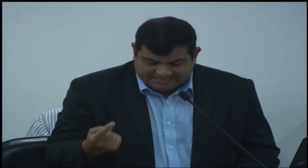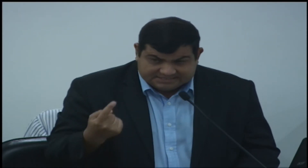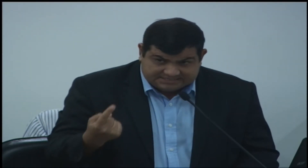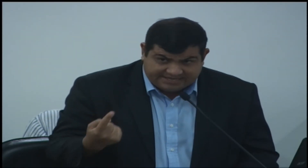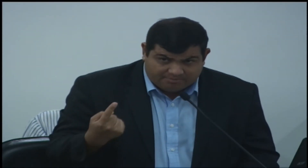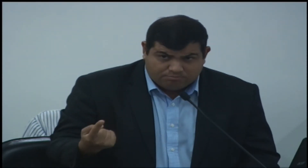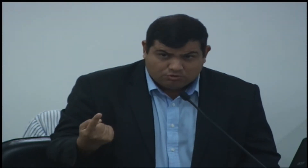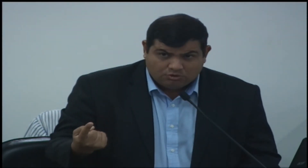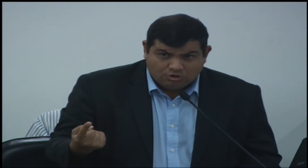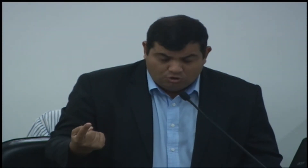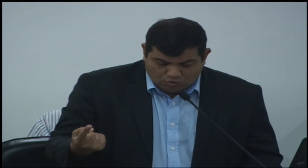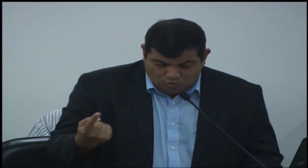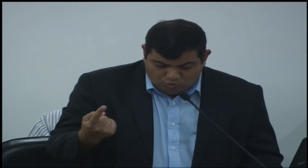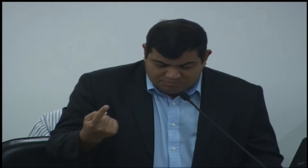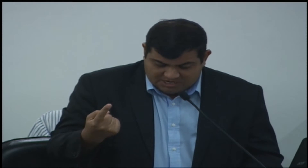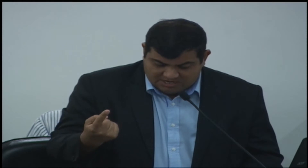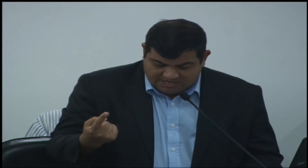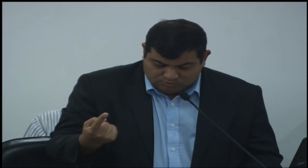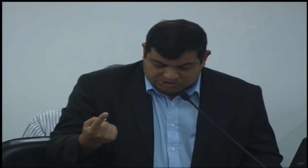Em dezembro,